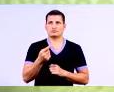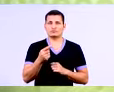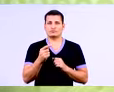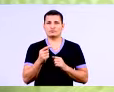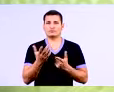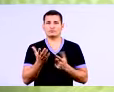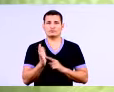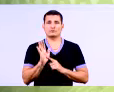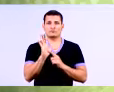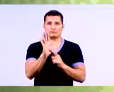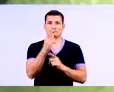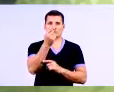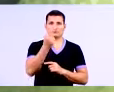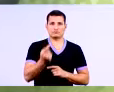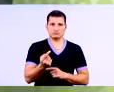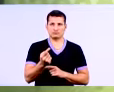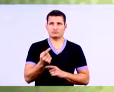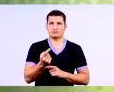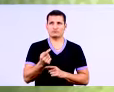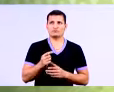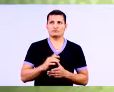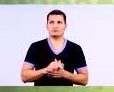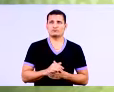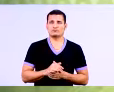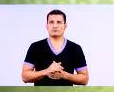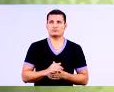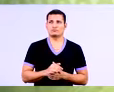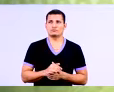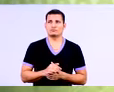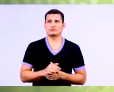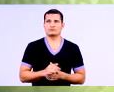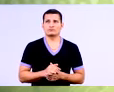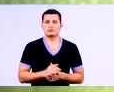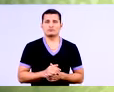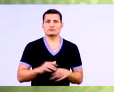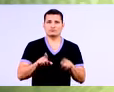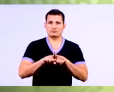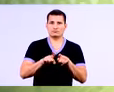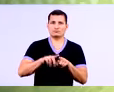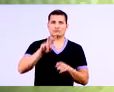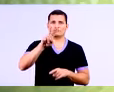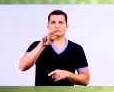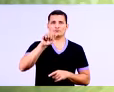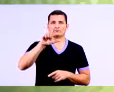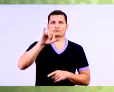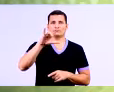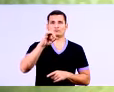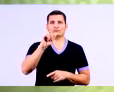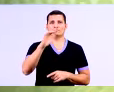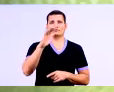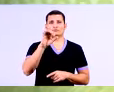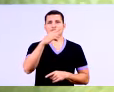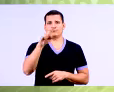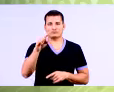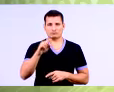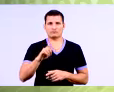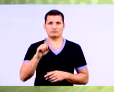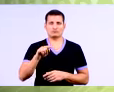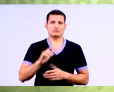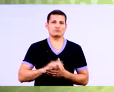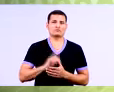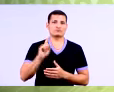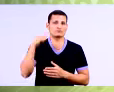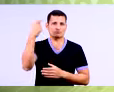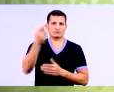exibir cada um desses valores e trabalhar na validação desses valores. É o que nós veremos durante